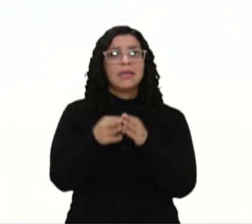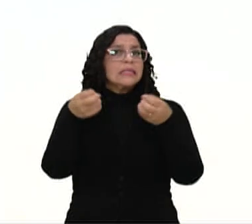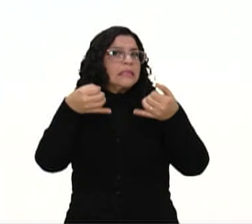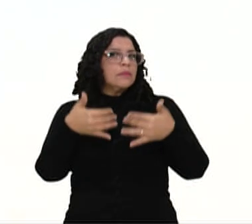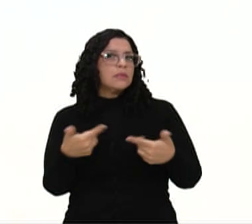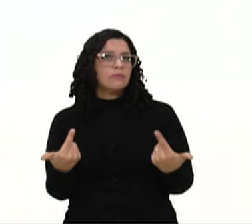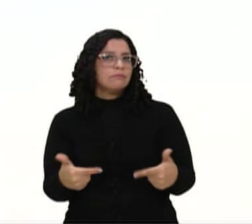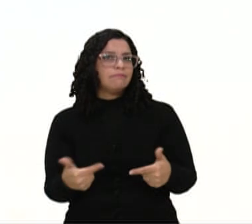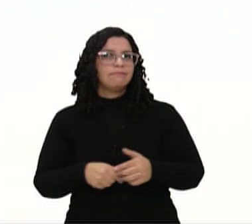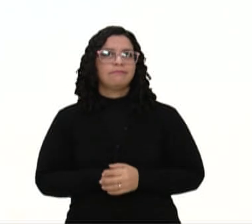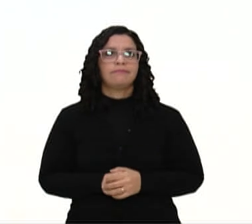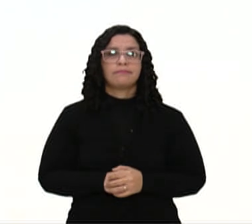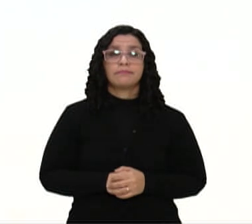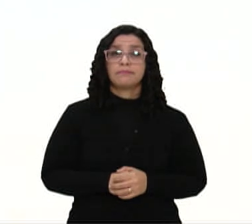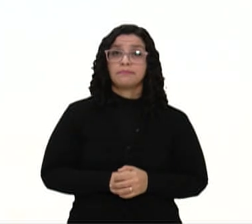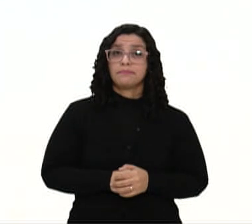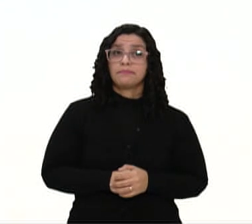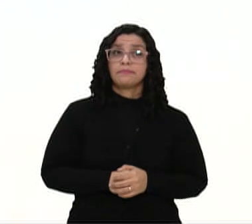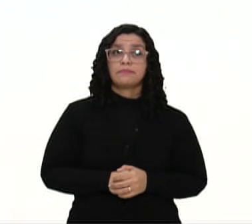inexplicável.